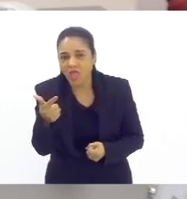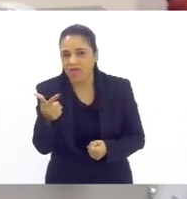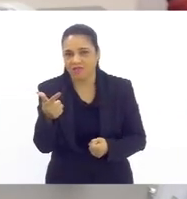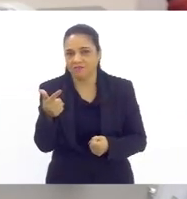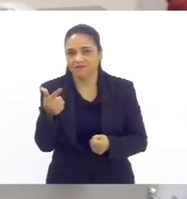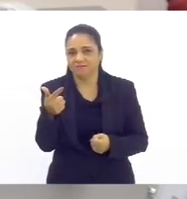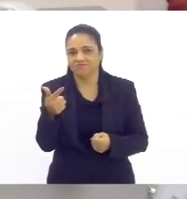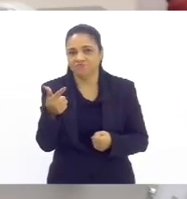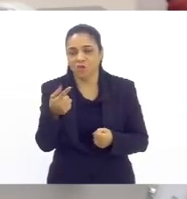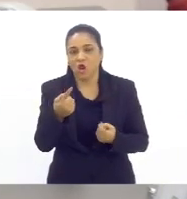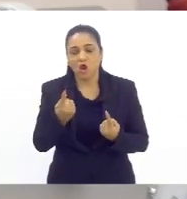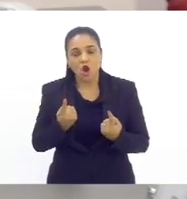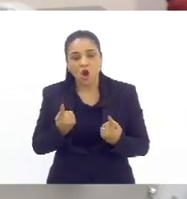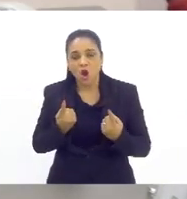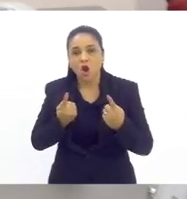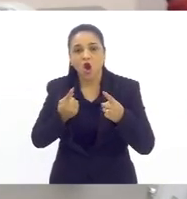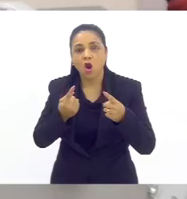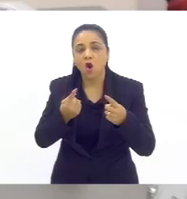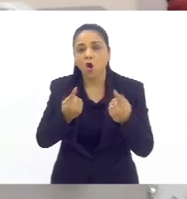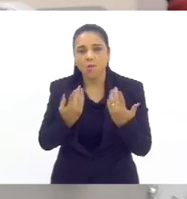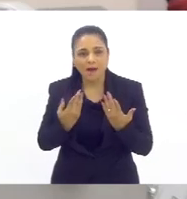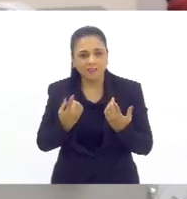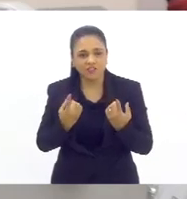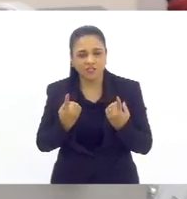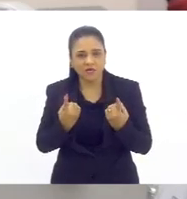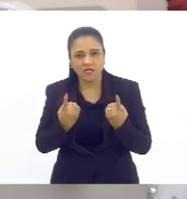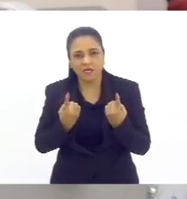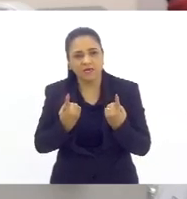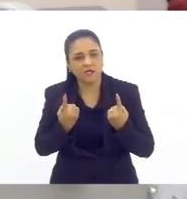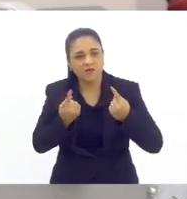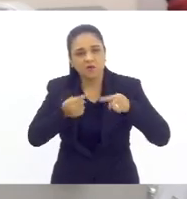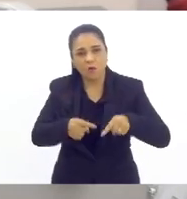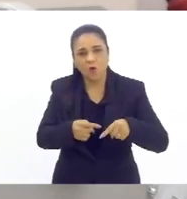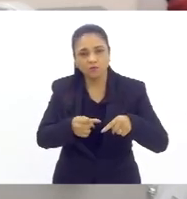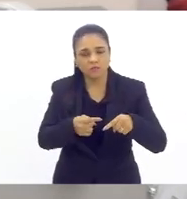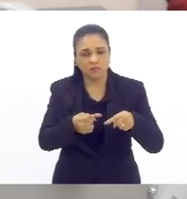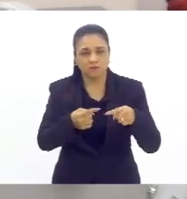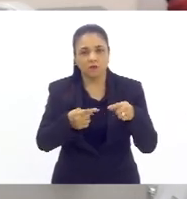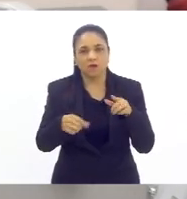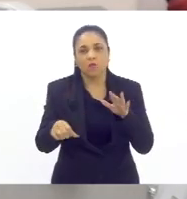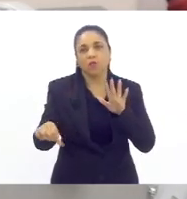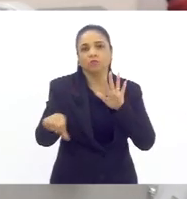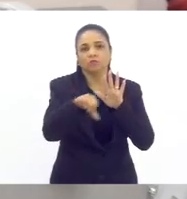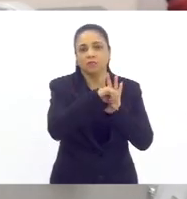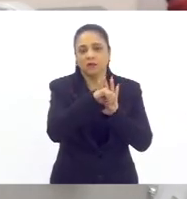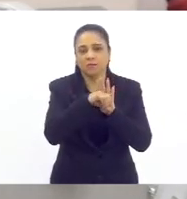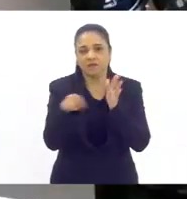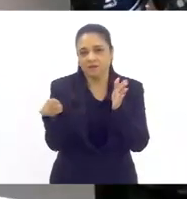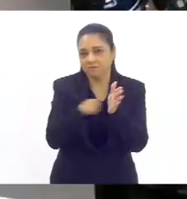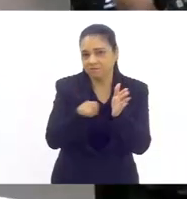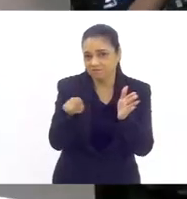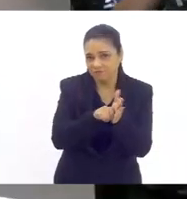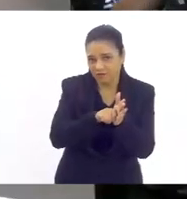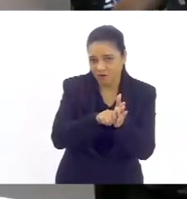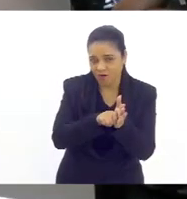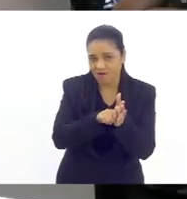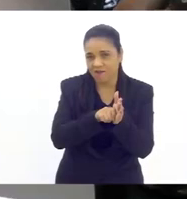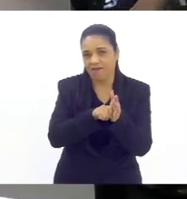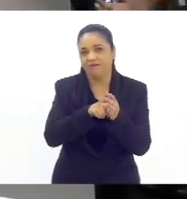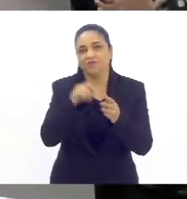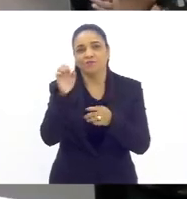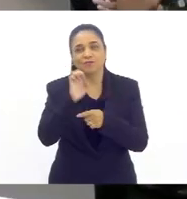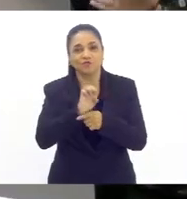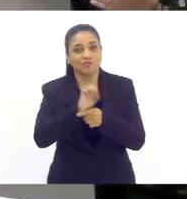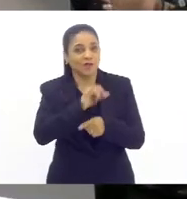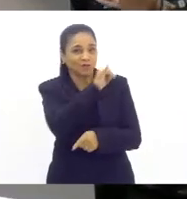tráfico de drogas do Estado do Rio de Janeiro Isso é uma farsa porque a lei é um tripé a lei